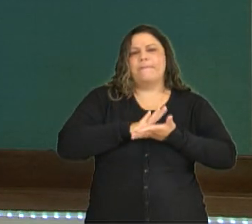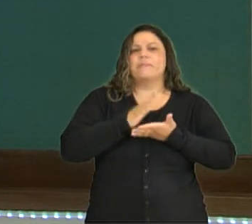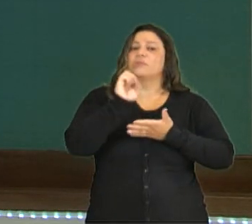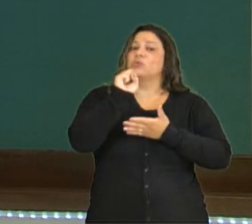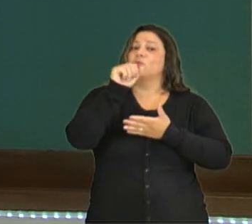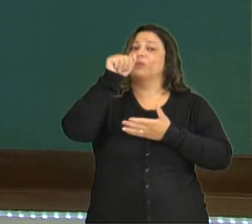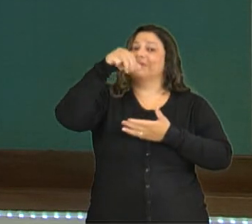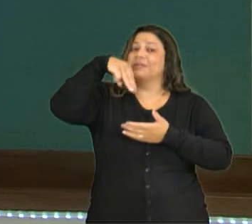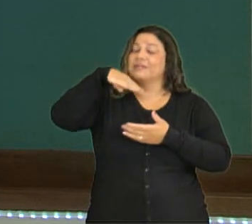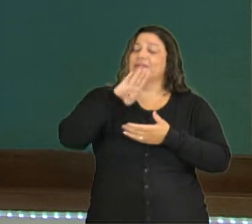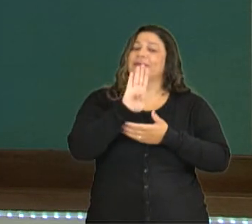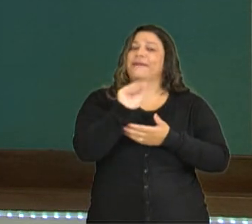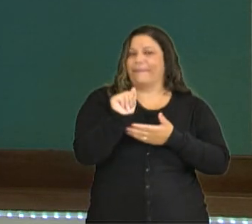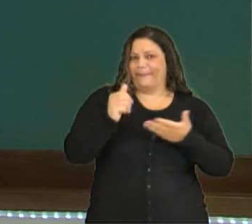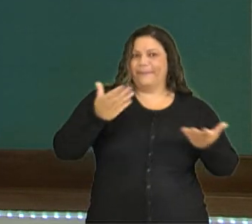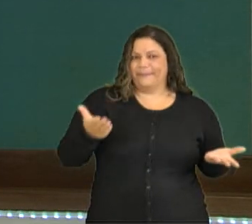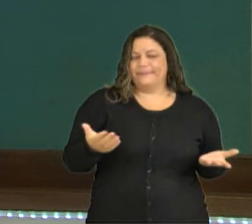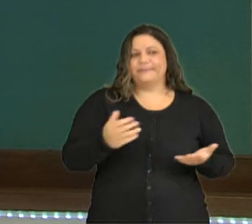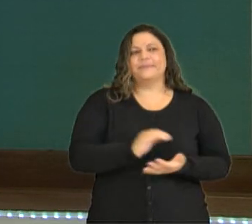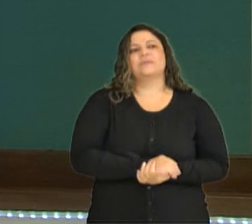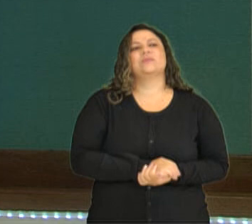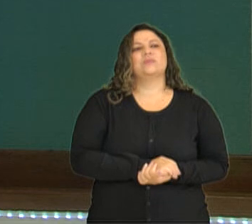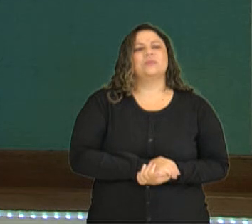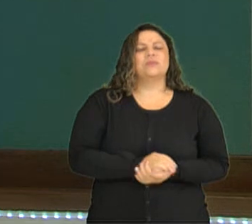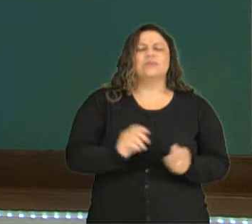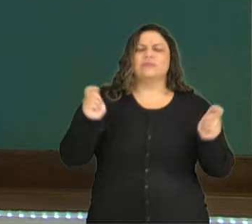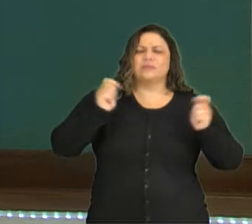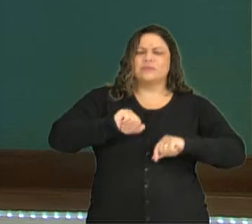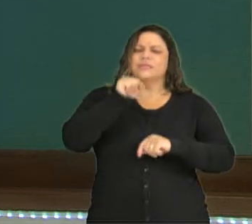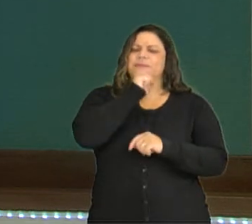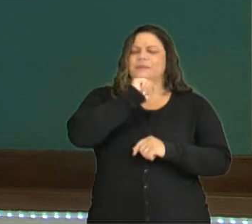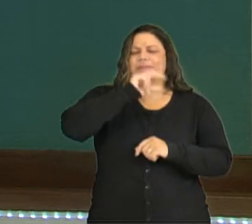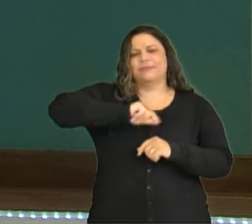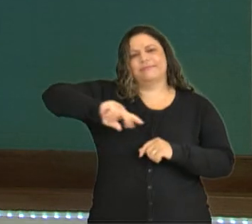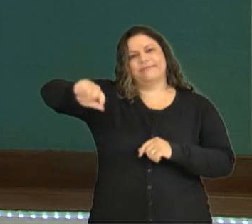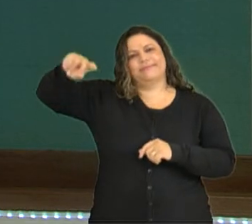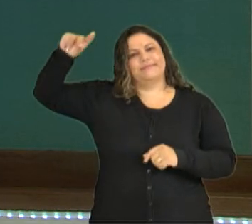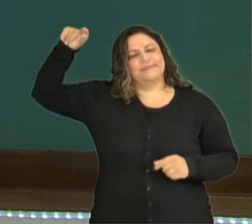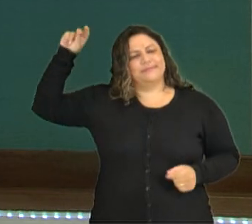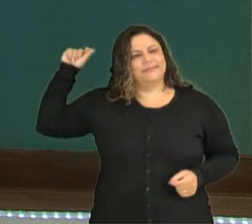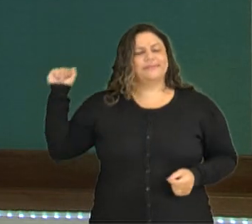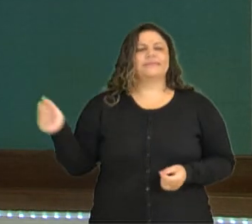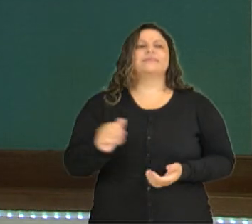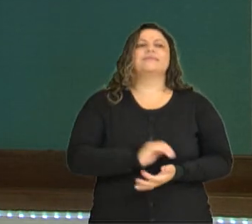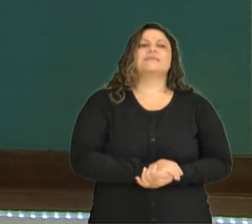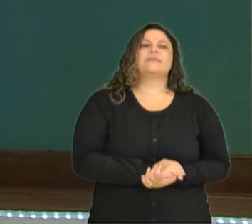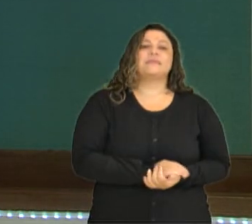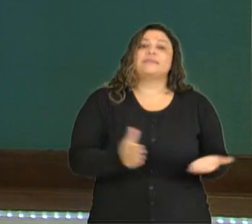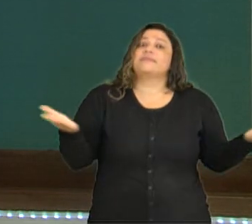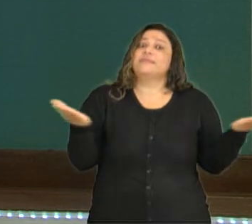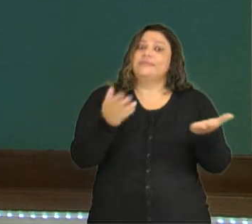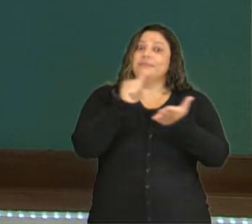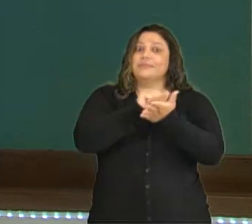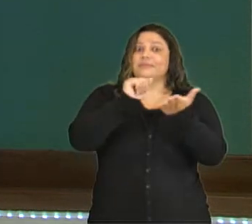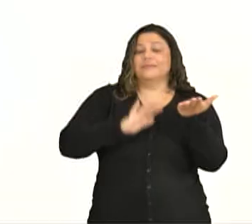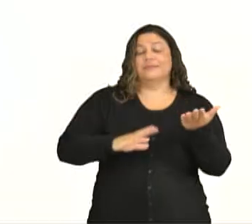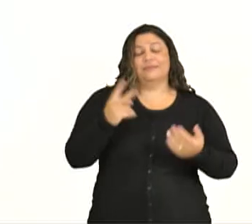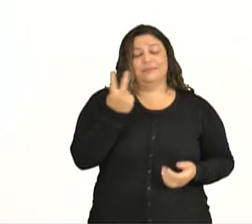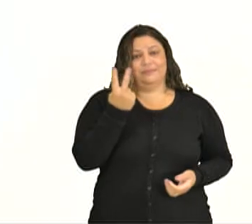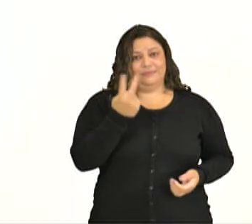uma dança, né? O samba, o agogô pode ser um dos instrumentos considerados mais antigos do samba. E a gente chegou no segundo